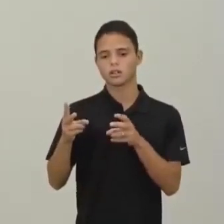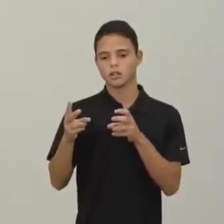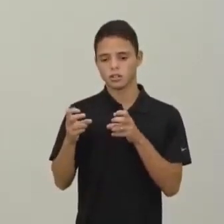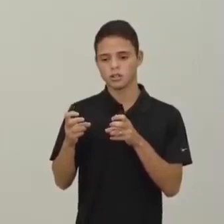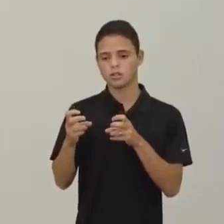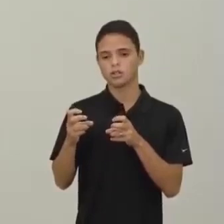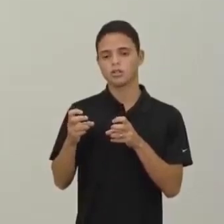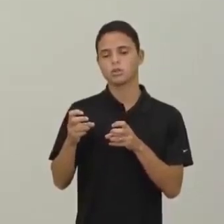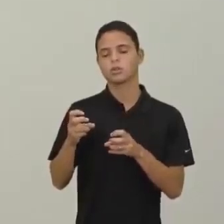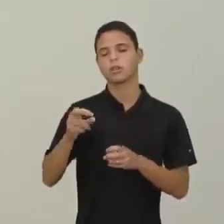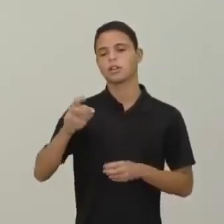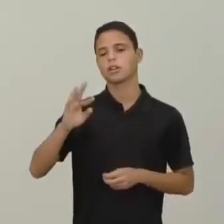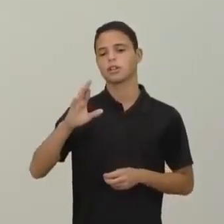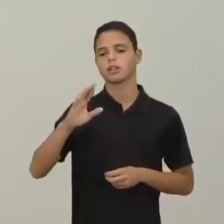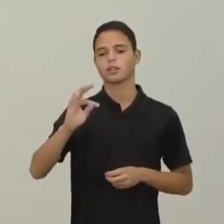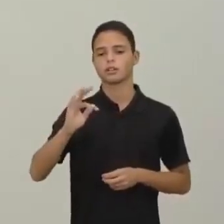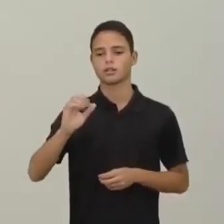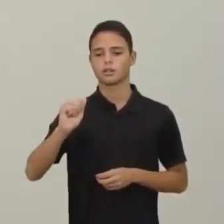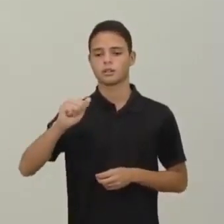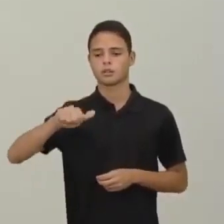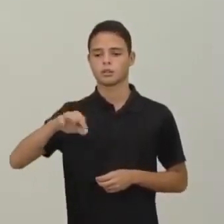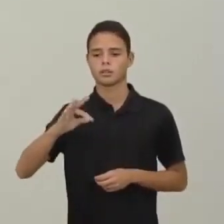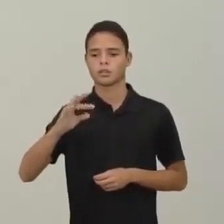xingamento. Aqui nós temos a